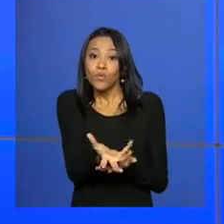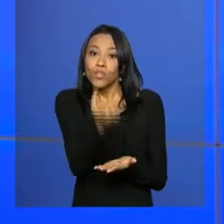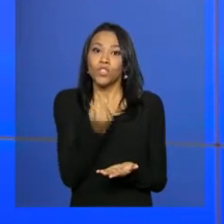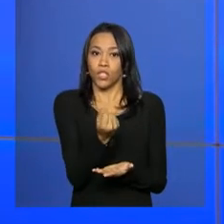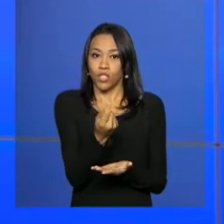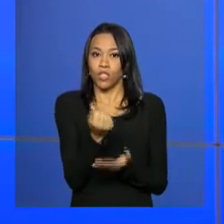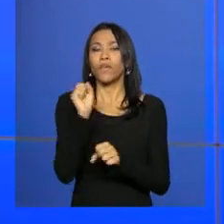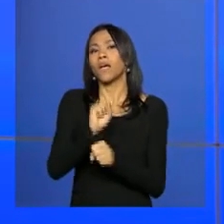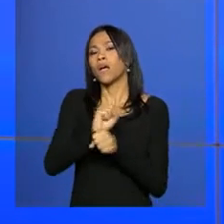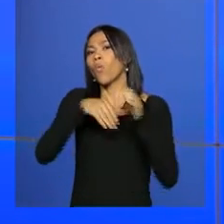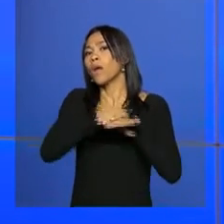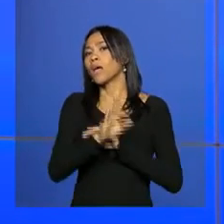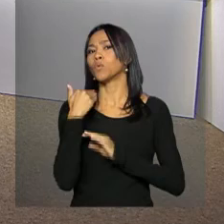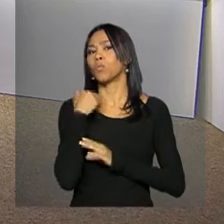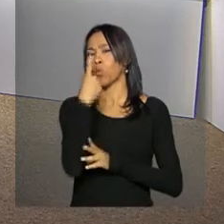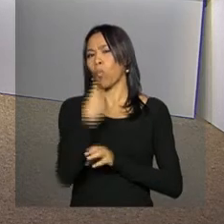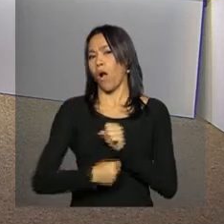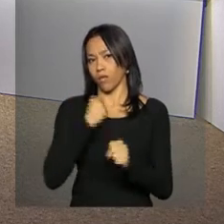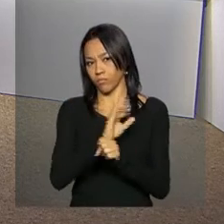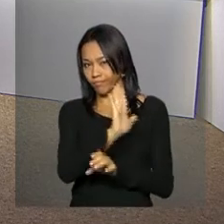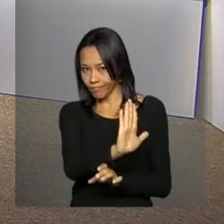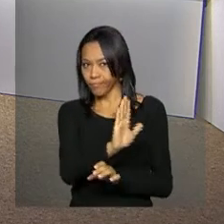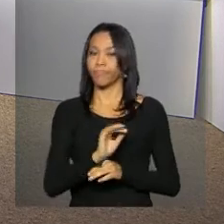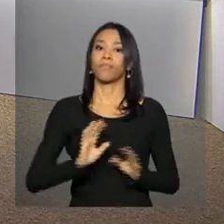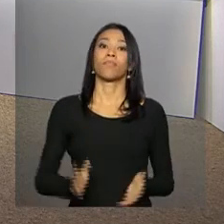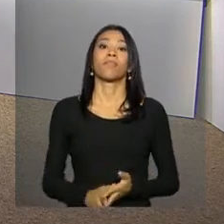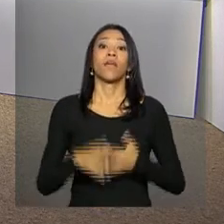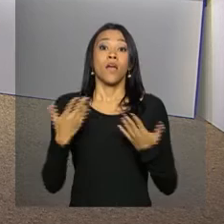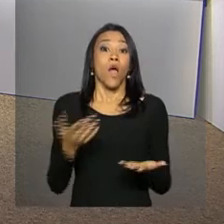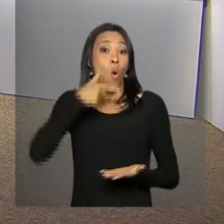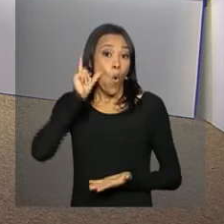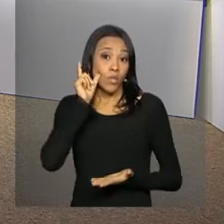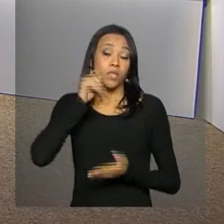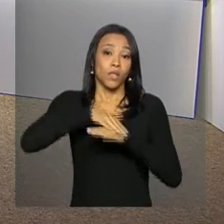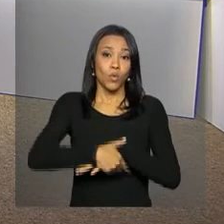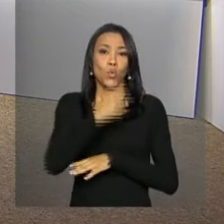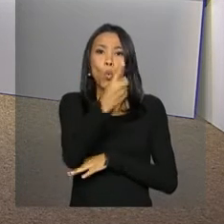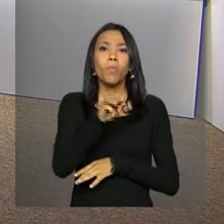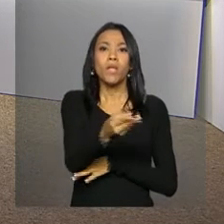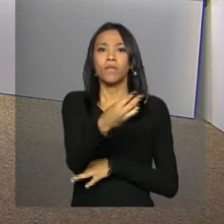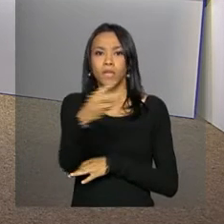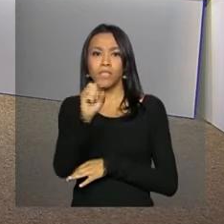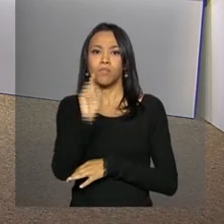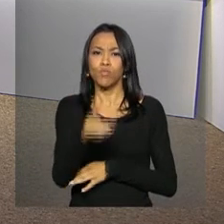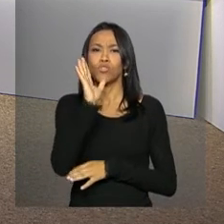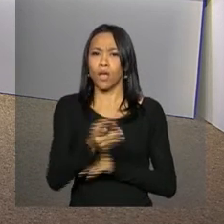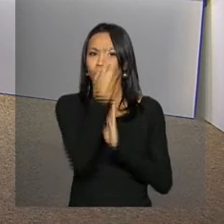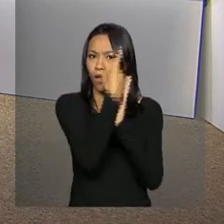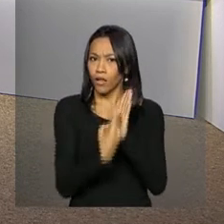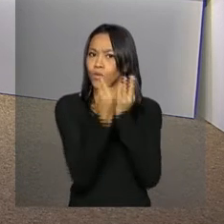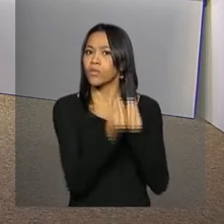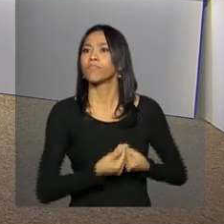no banco durante um ano e até o início da noite de ontem mais de um milhão e trezentos mil contribuintes já tinham enviado as